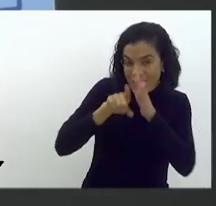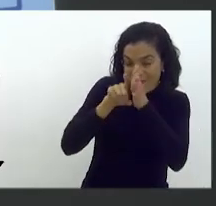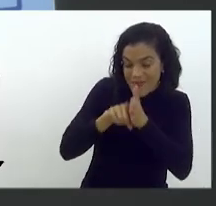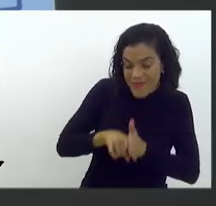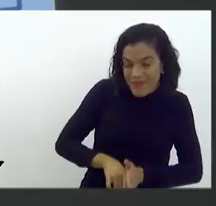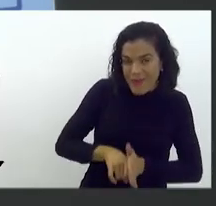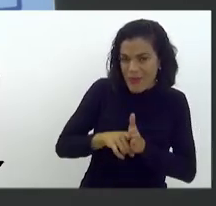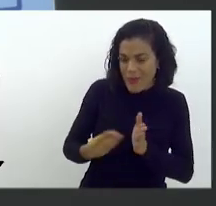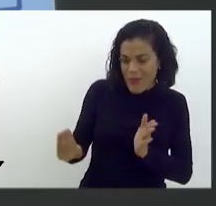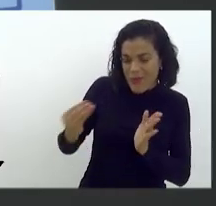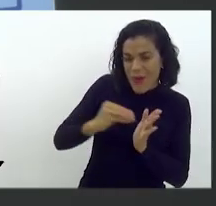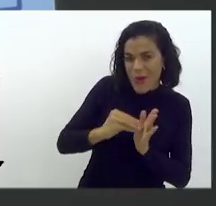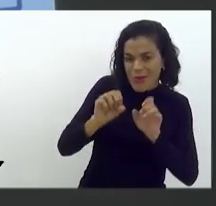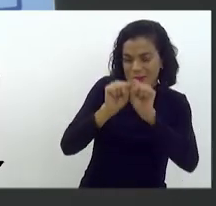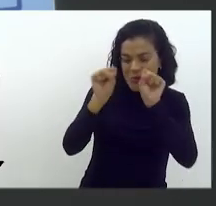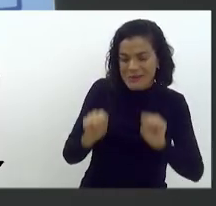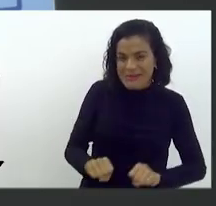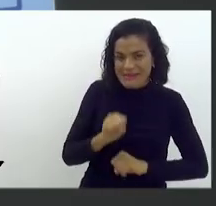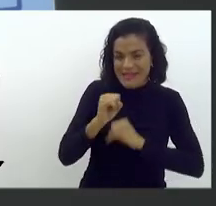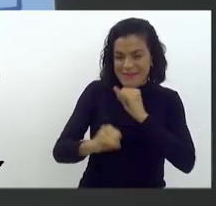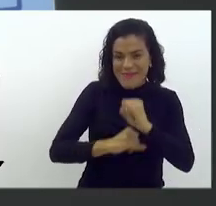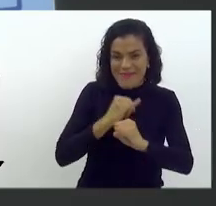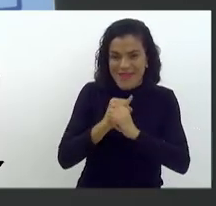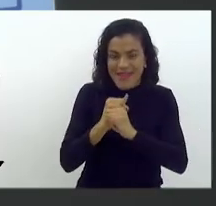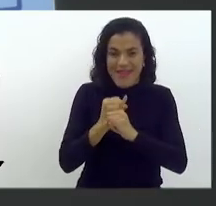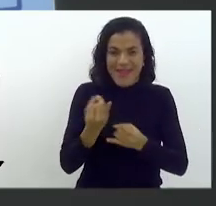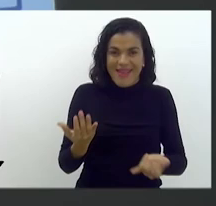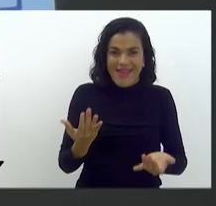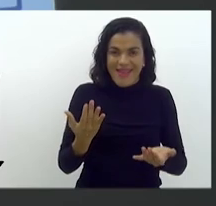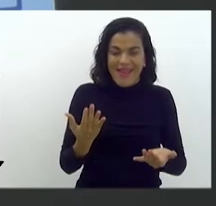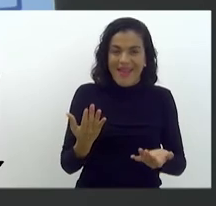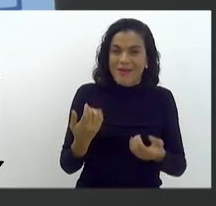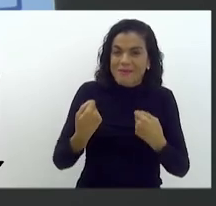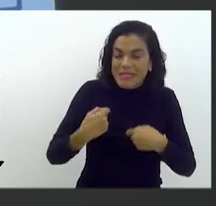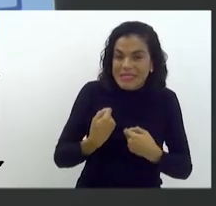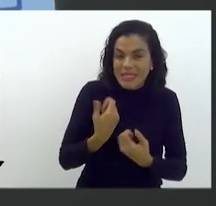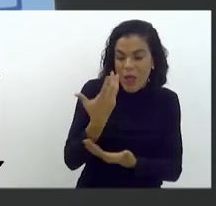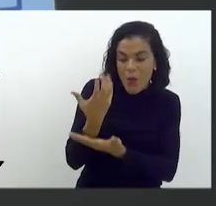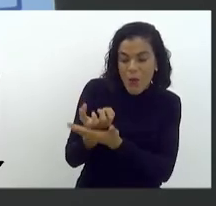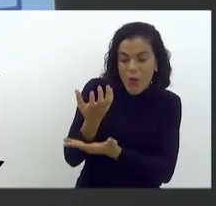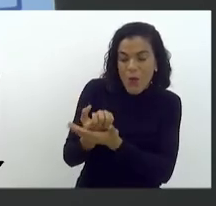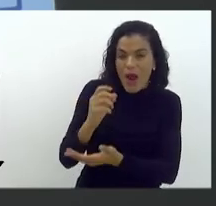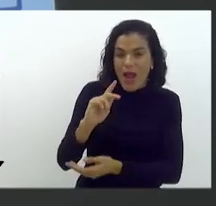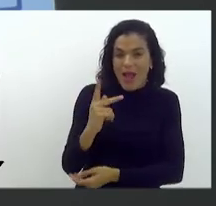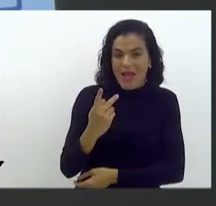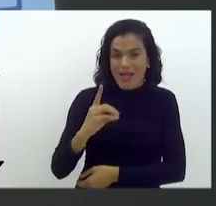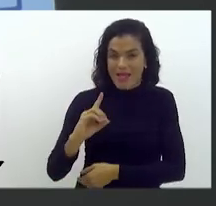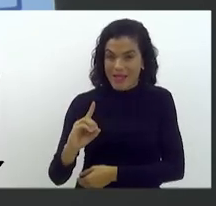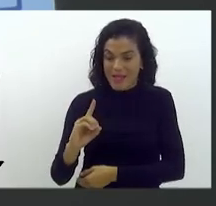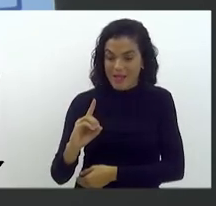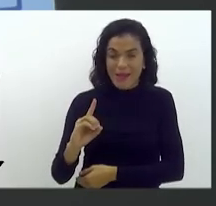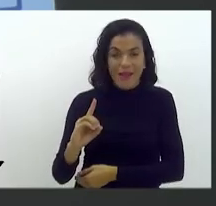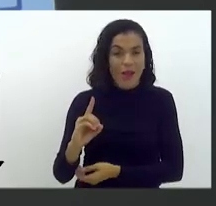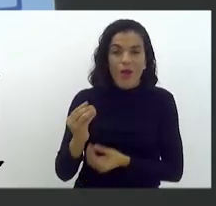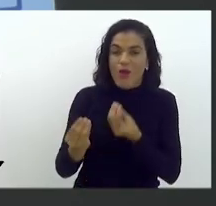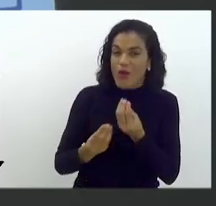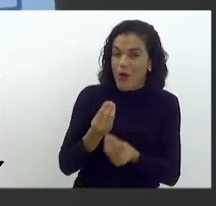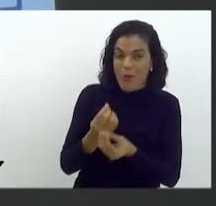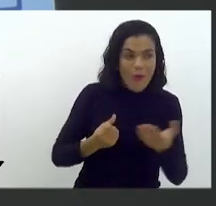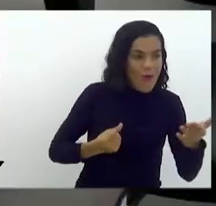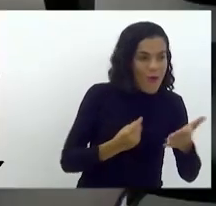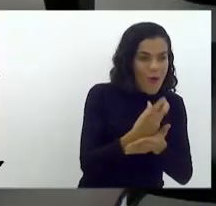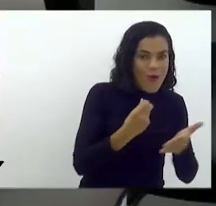GB você não bota no sistema informatizado no sptweb você tem que gravar no HD aí você tem que adquirir